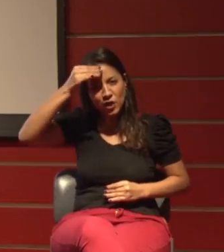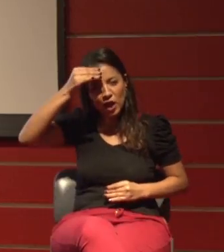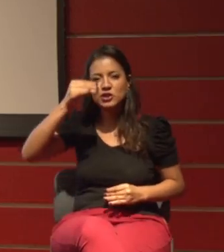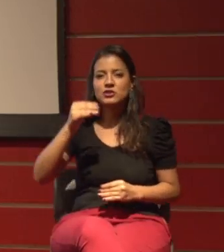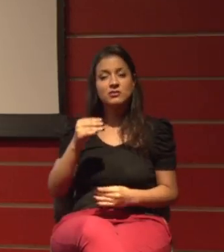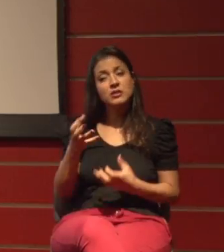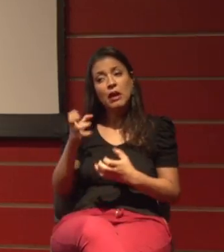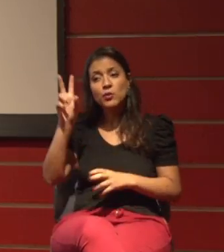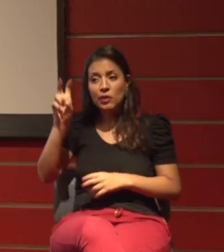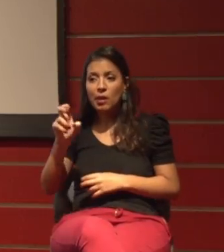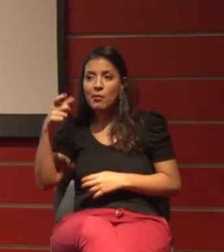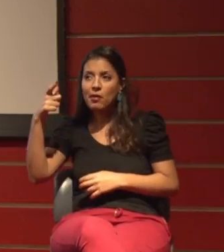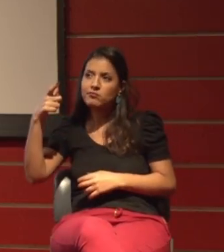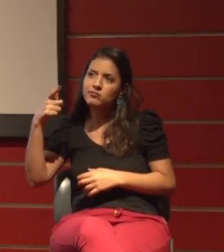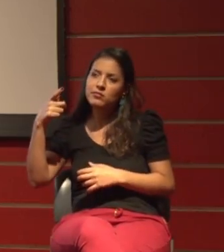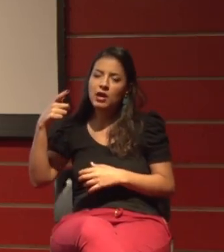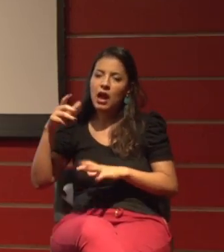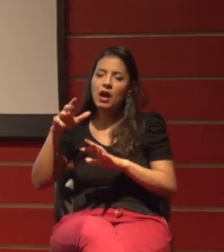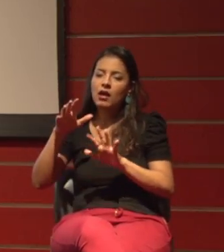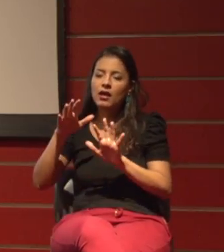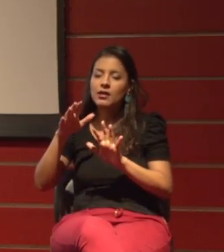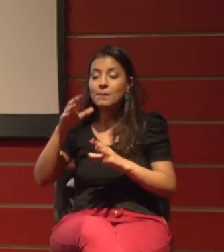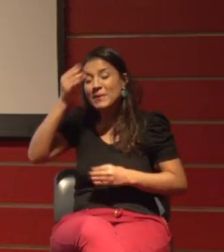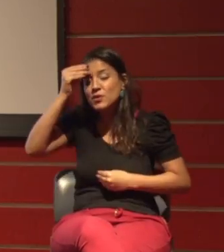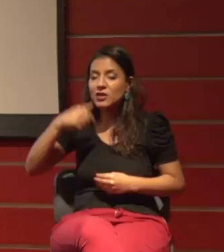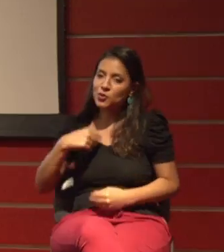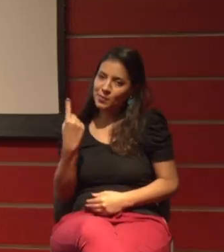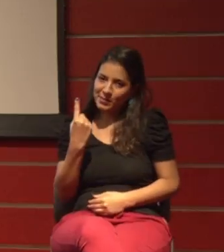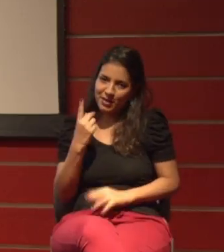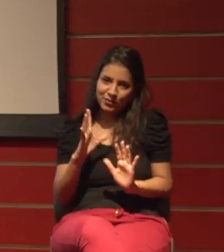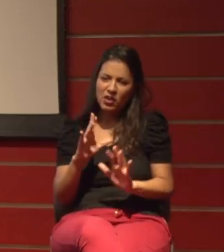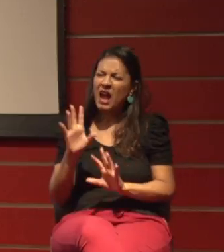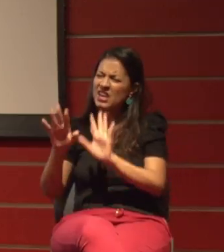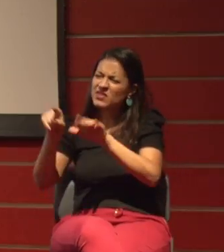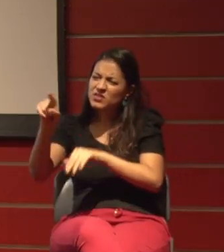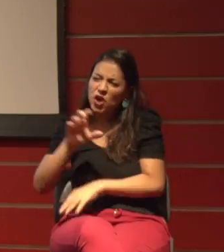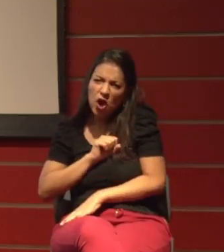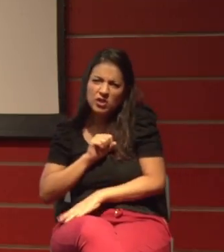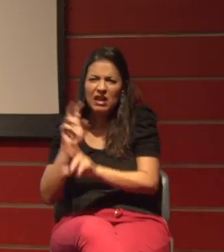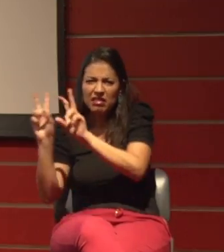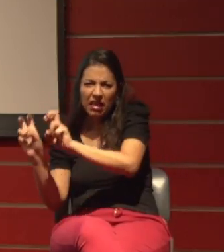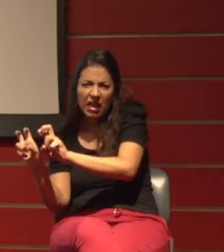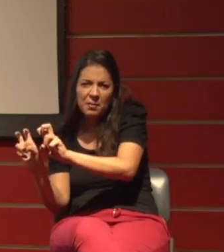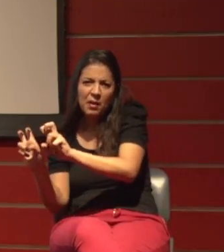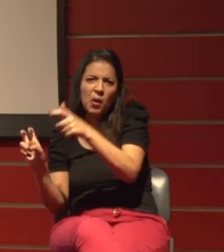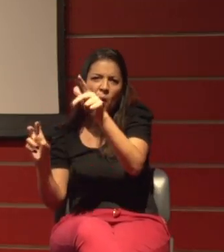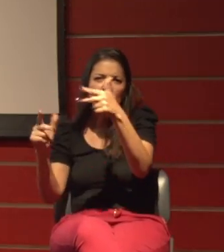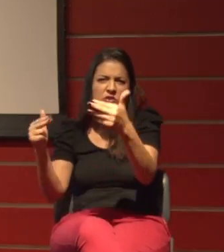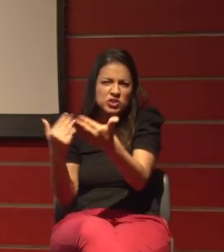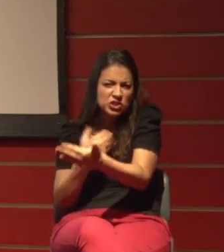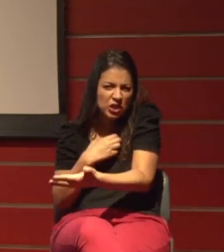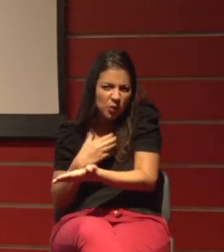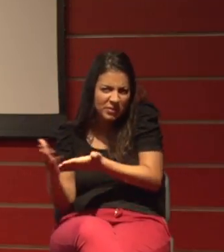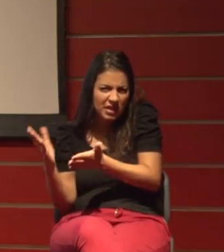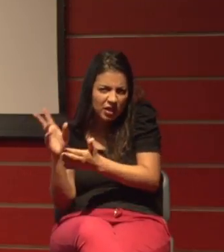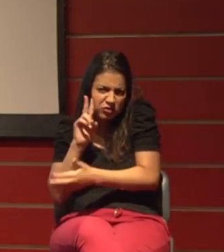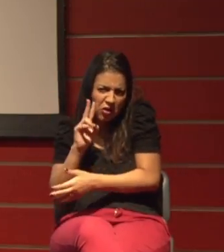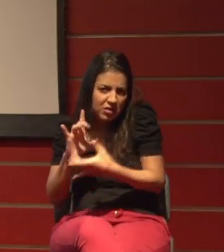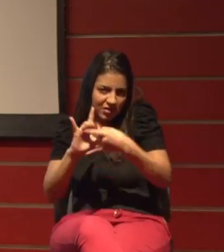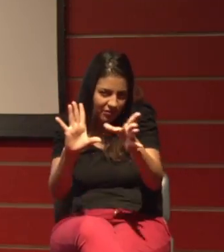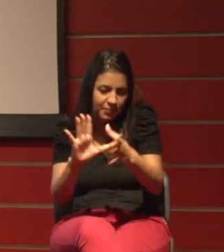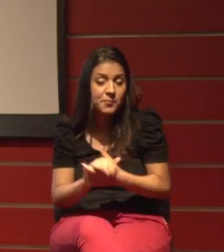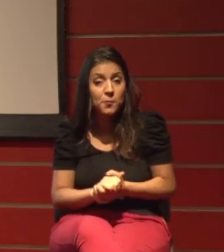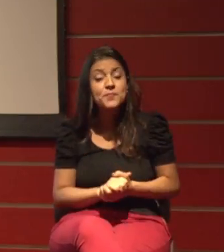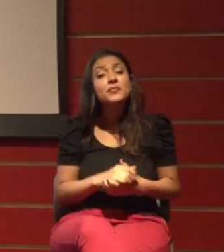preferia outra coisa pode tentar outra coisa né uma boa ideia geralmente o conflito externo a Trama ou o